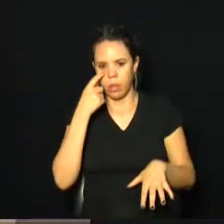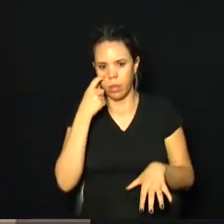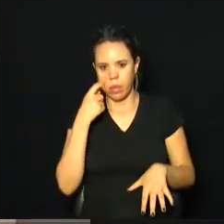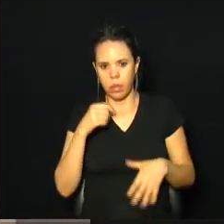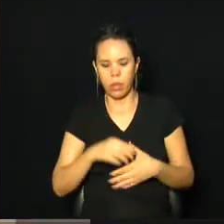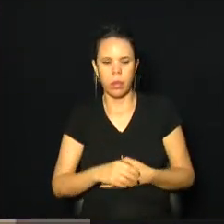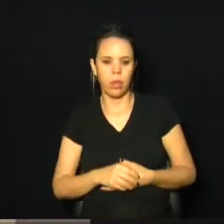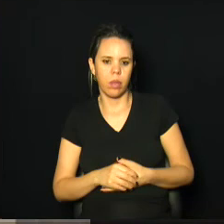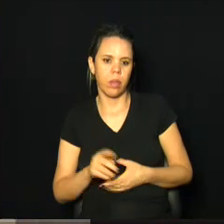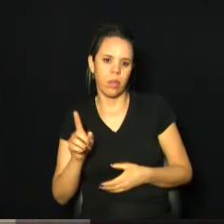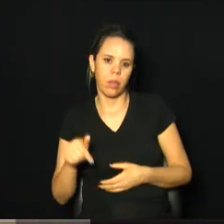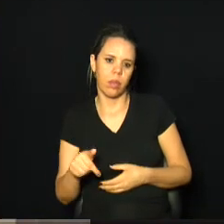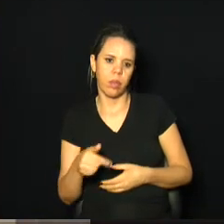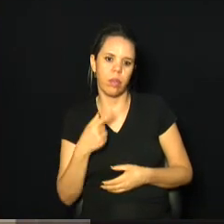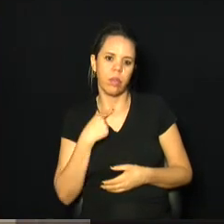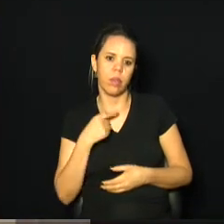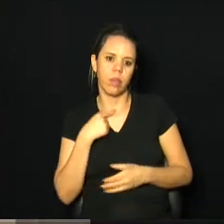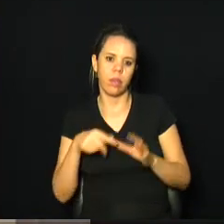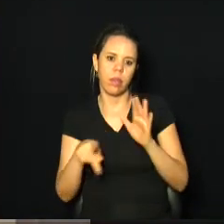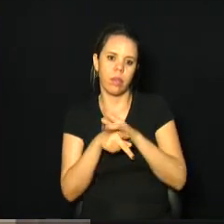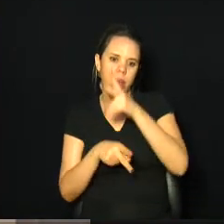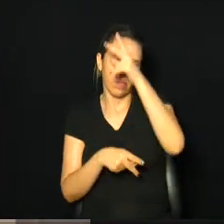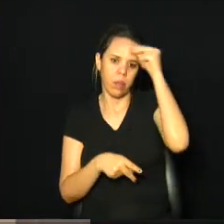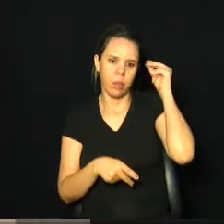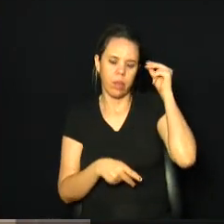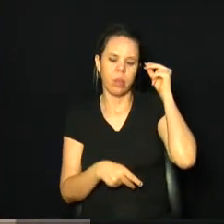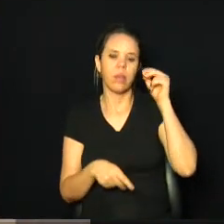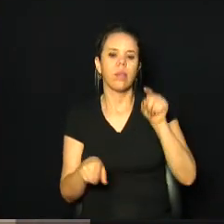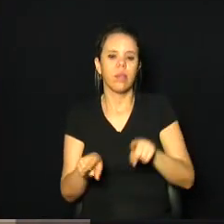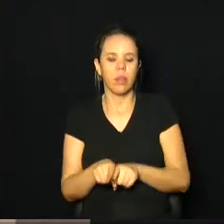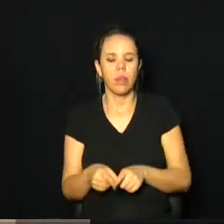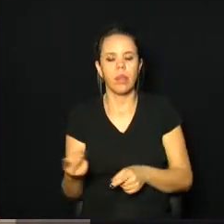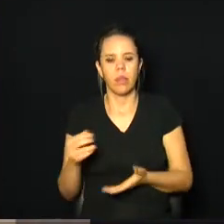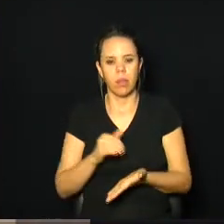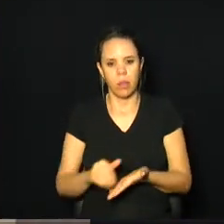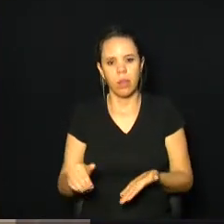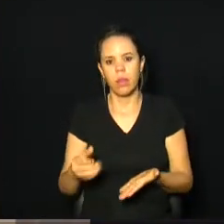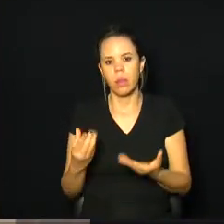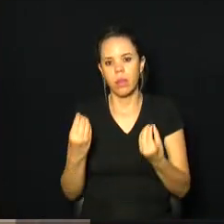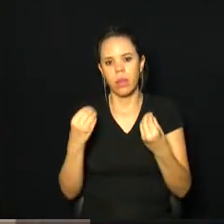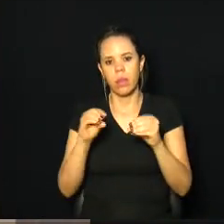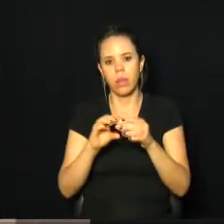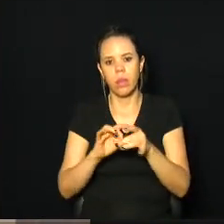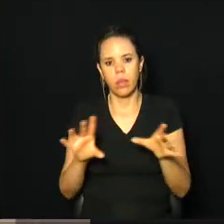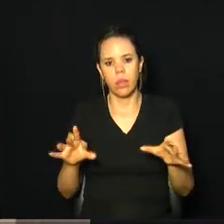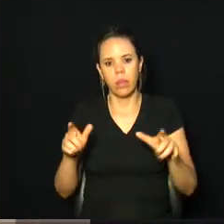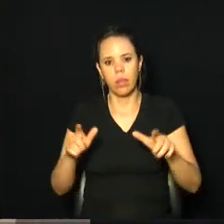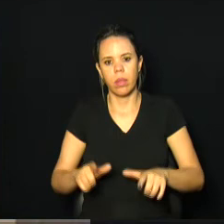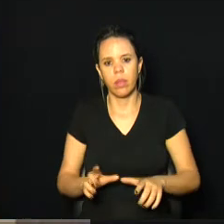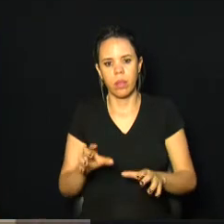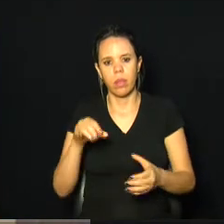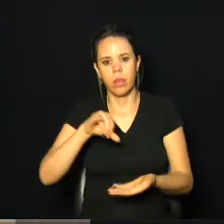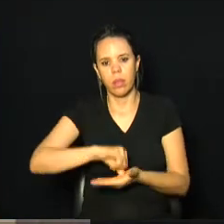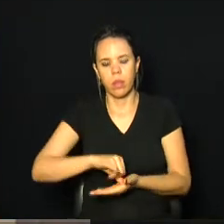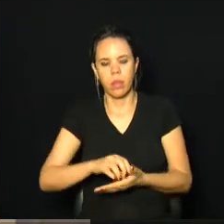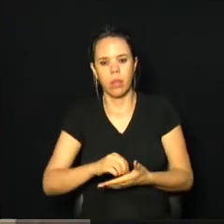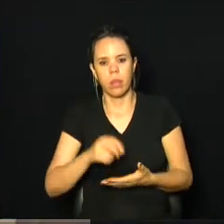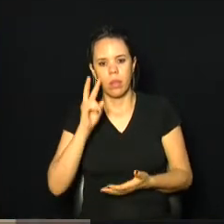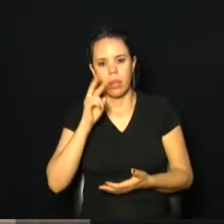inclusive é um desejo do próprio prefeito, do Vanin também, mas a gente colocou num lugar mais central para